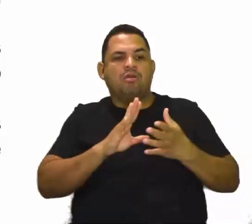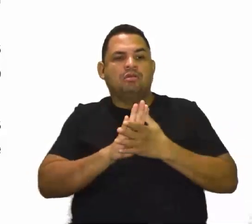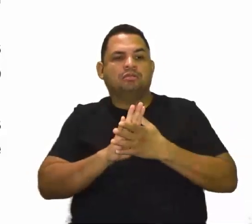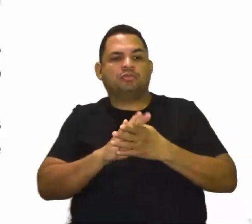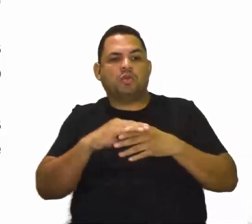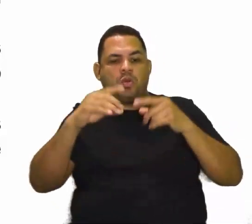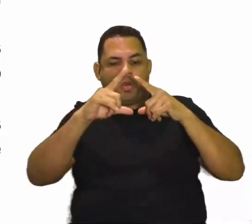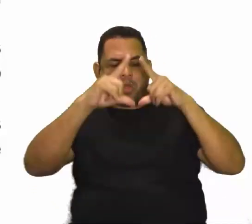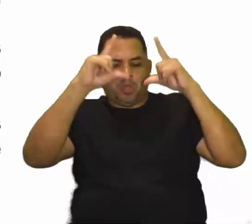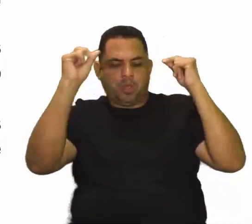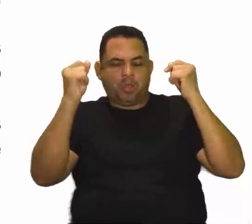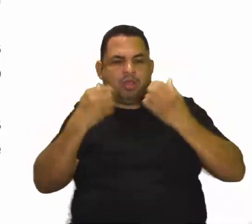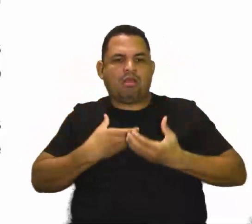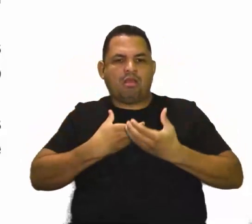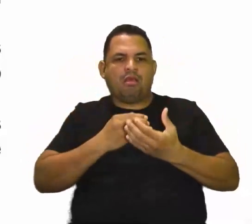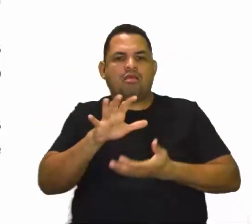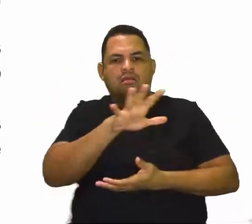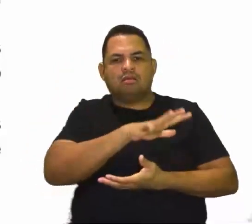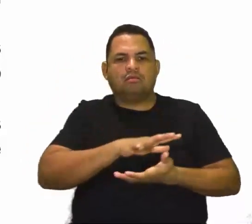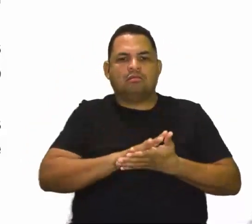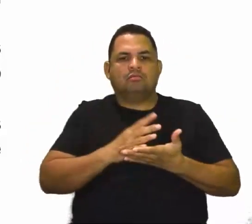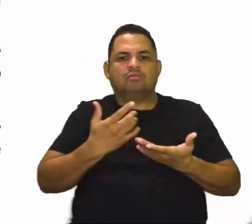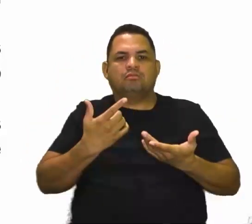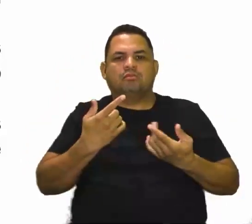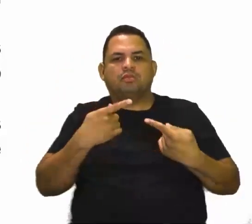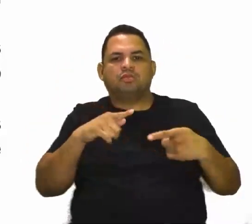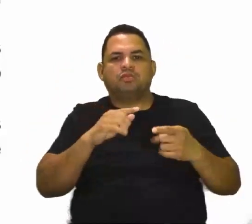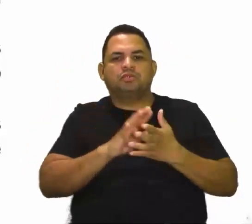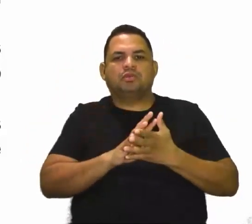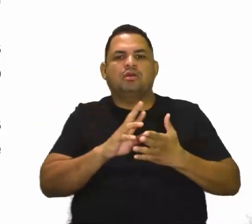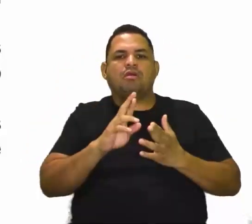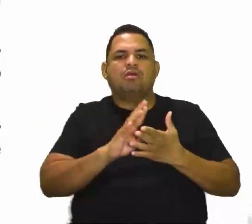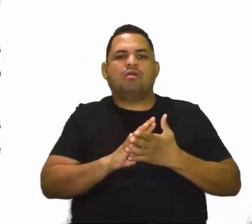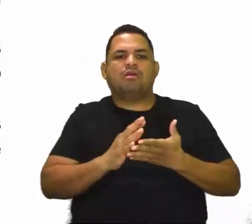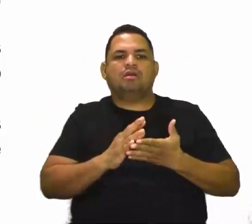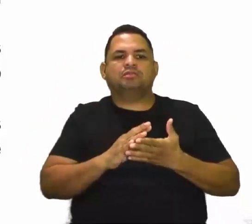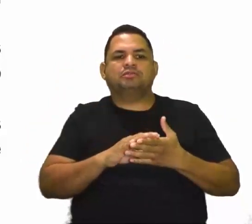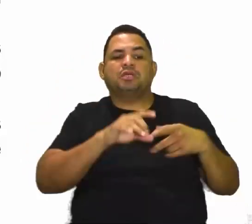região, provocando a reação dos fundiários,